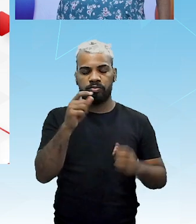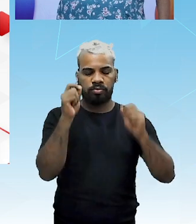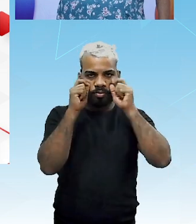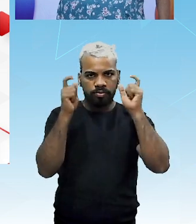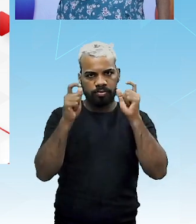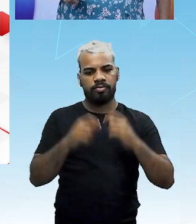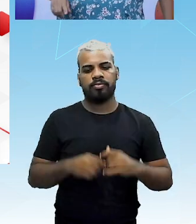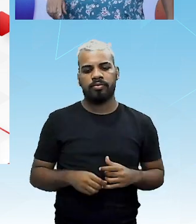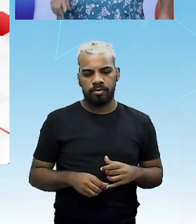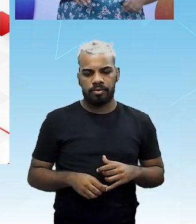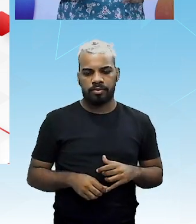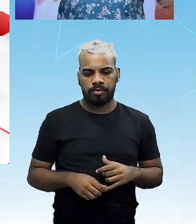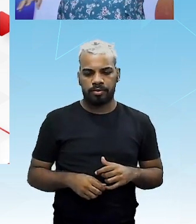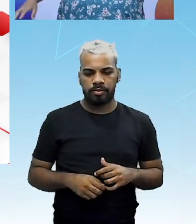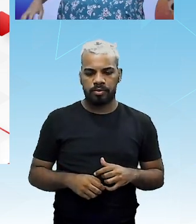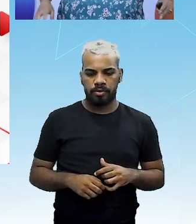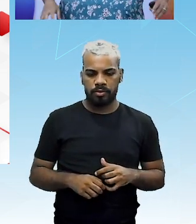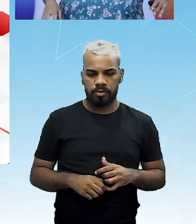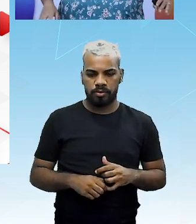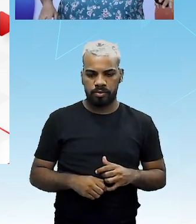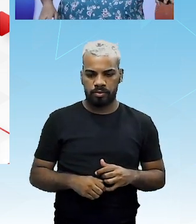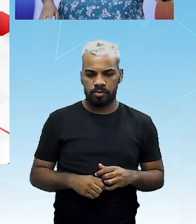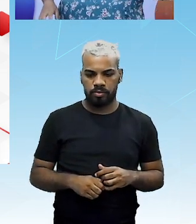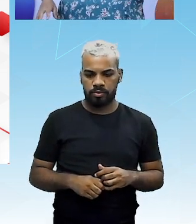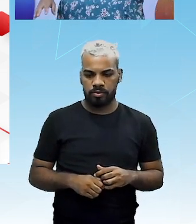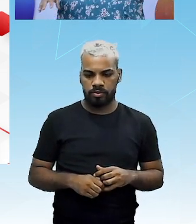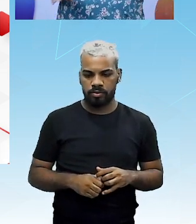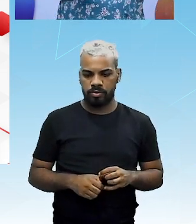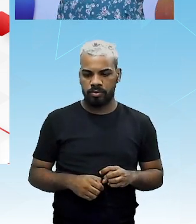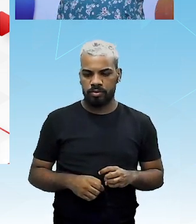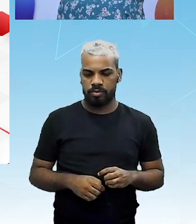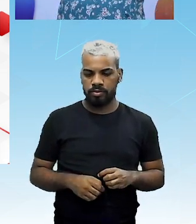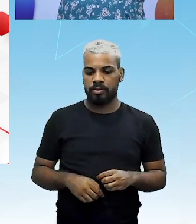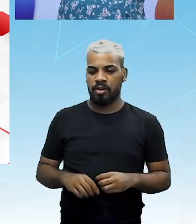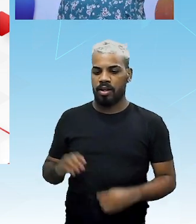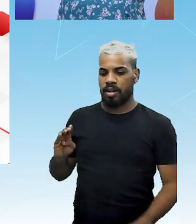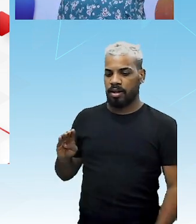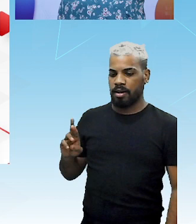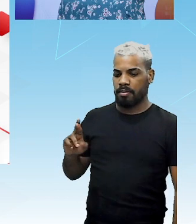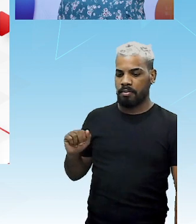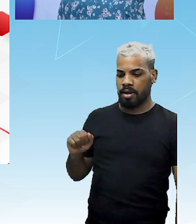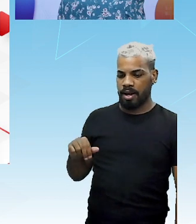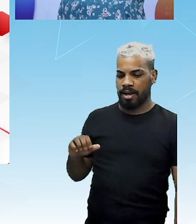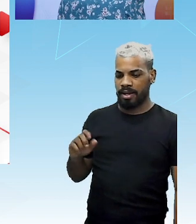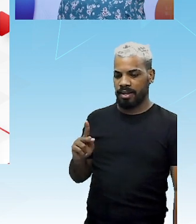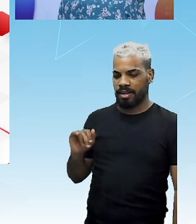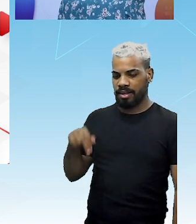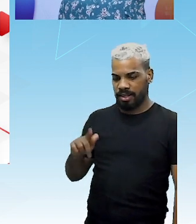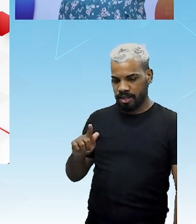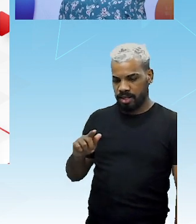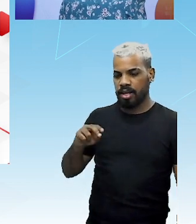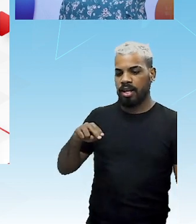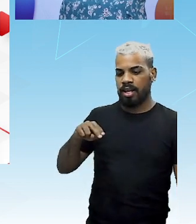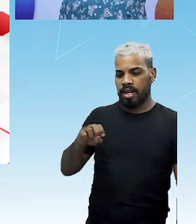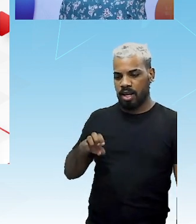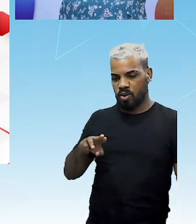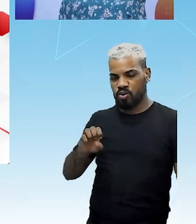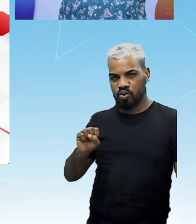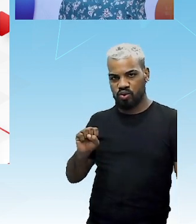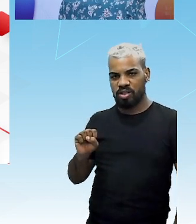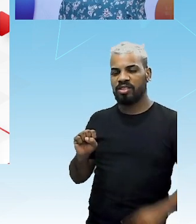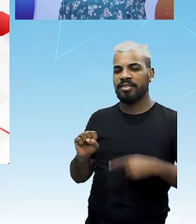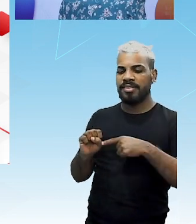alerta. Break news, né? Quando toca aquela famosa musiquinha, opa, aconteceu algo de